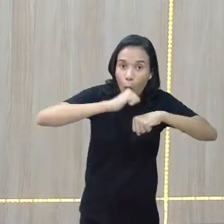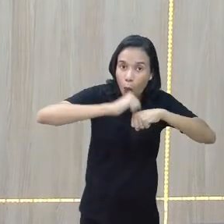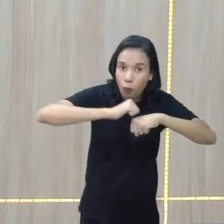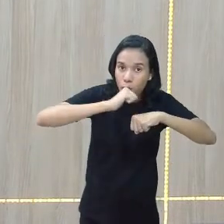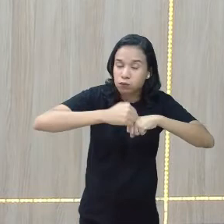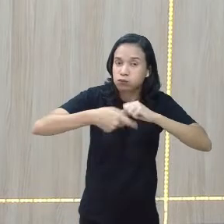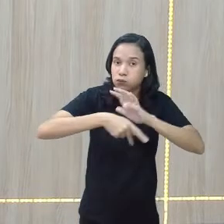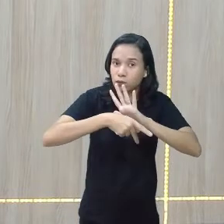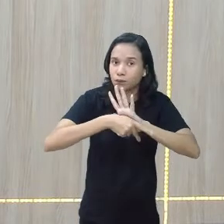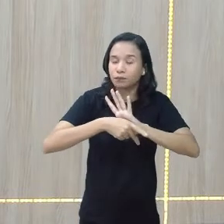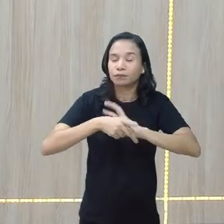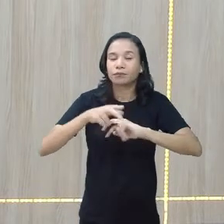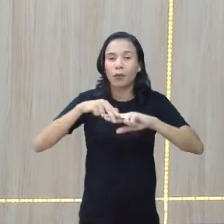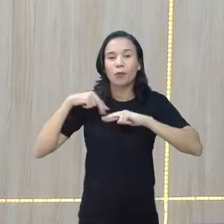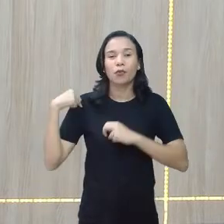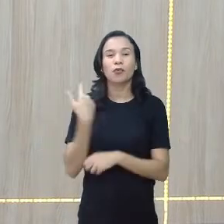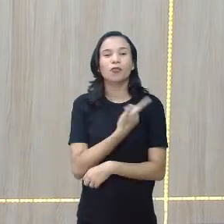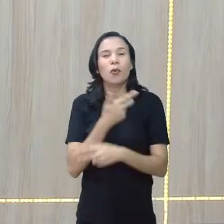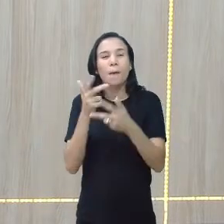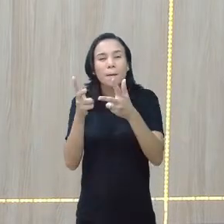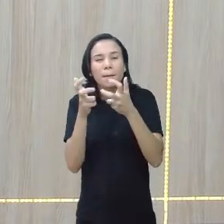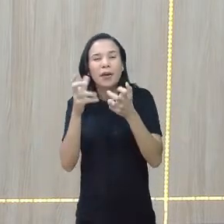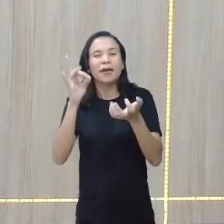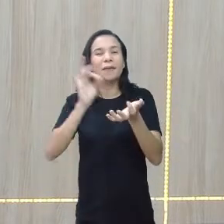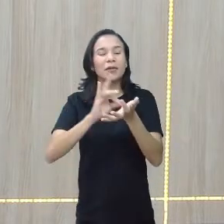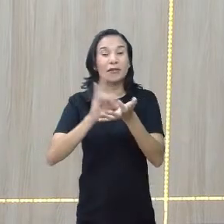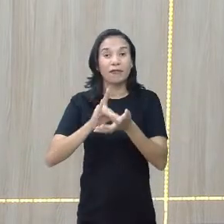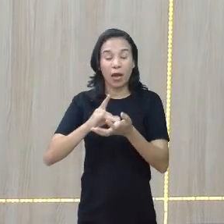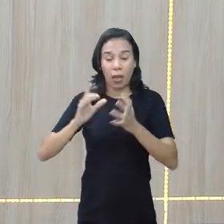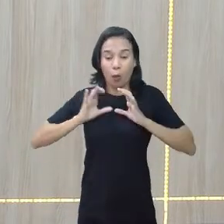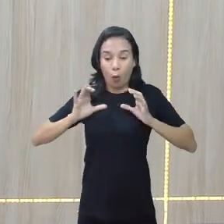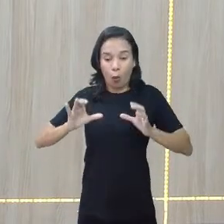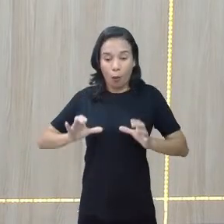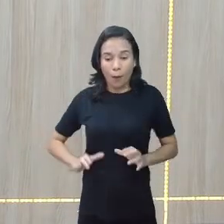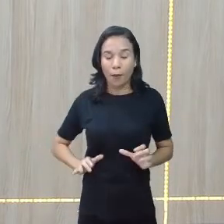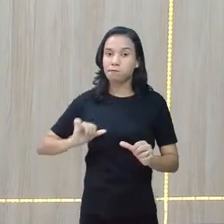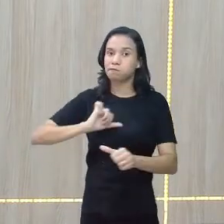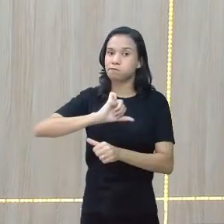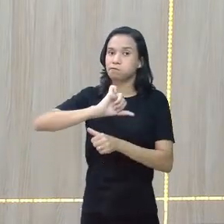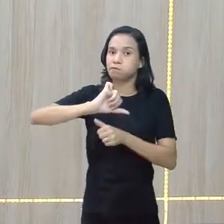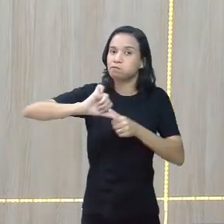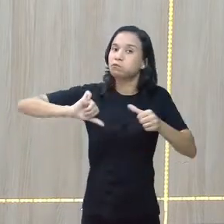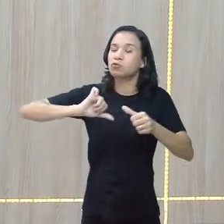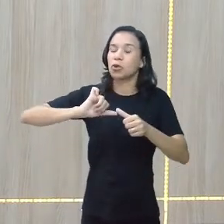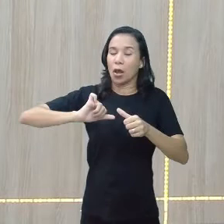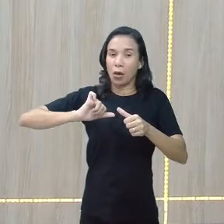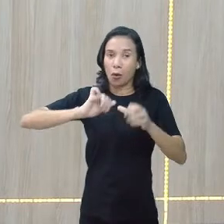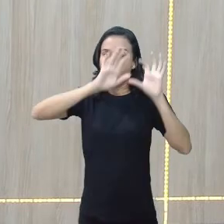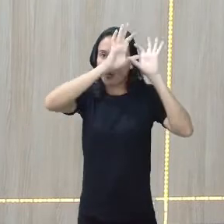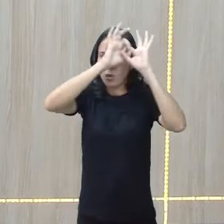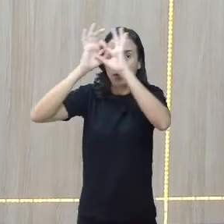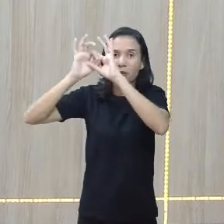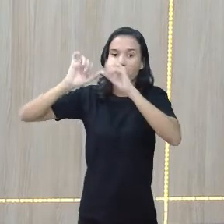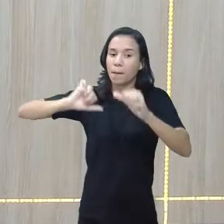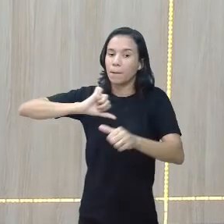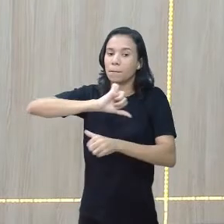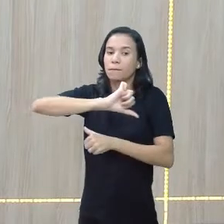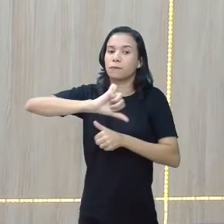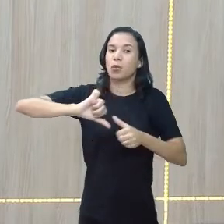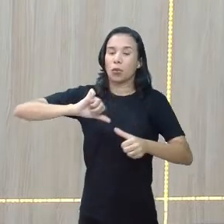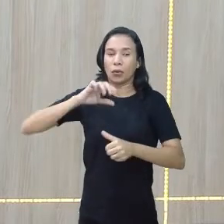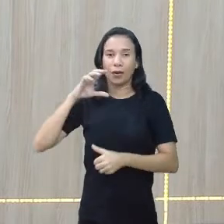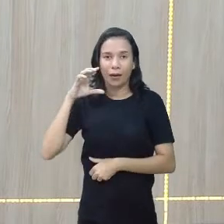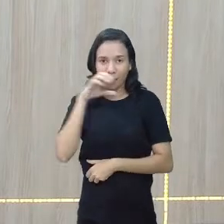aí a gente percebe as respostas, né, comportamentais e cognitivas de forma muito mais rápida,